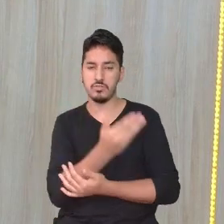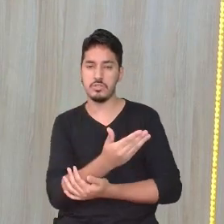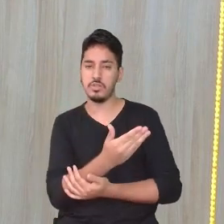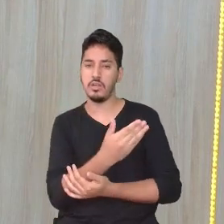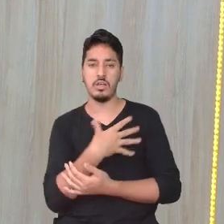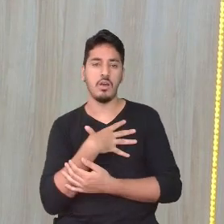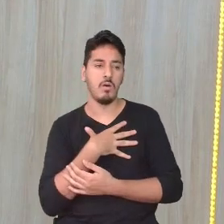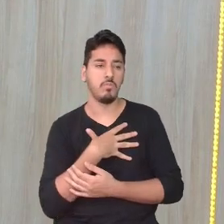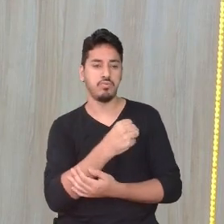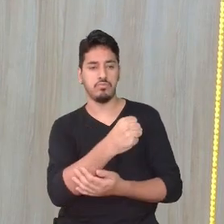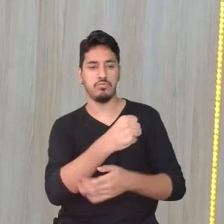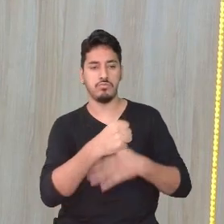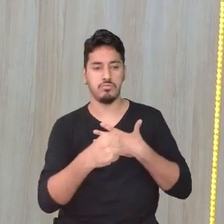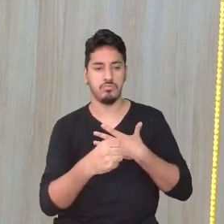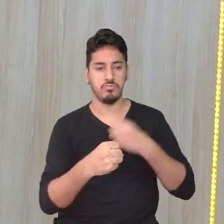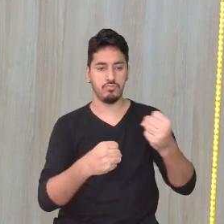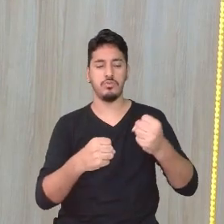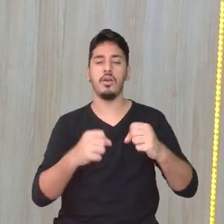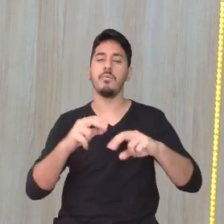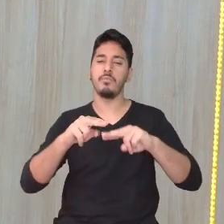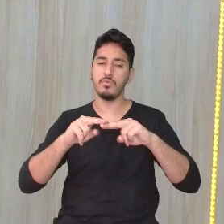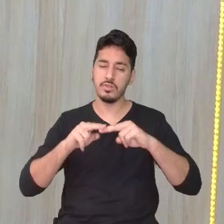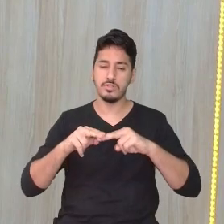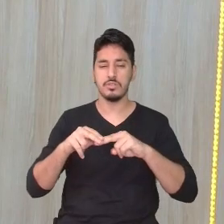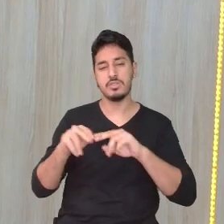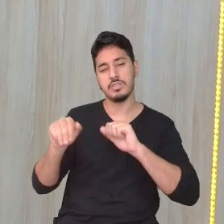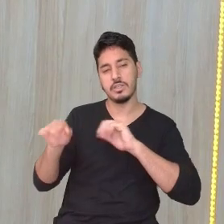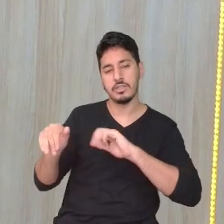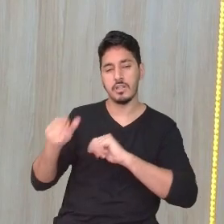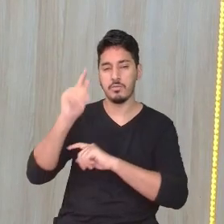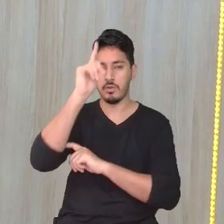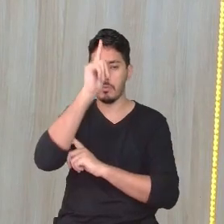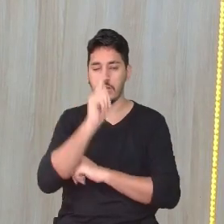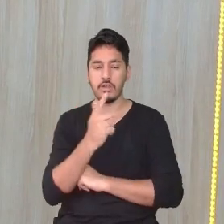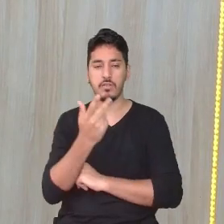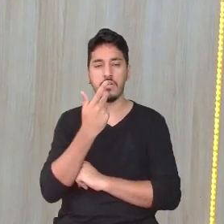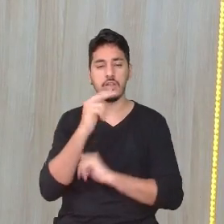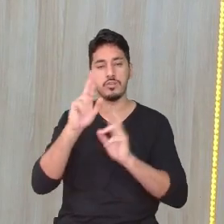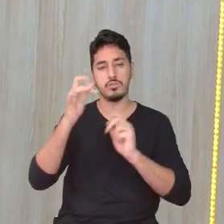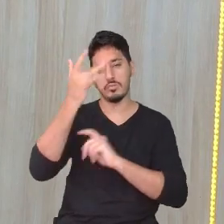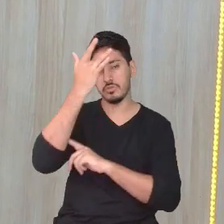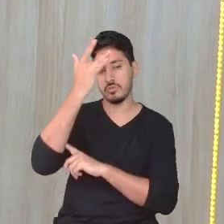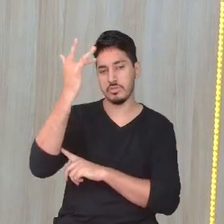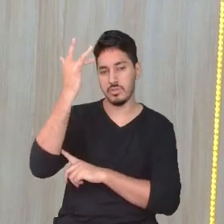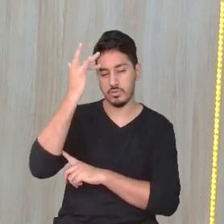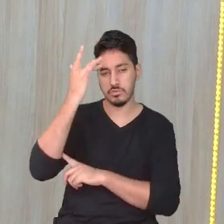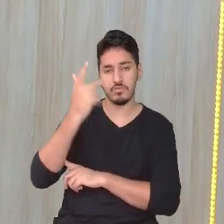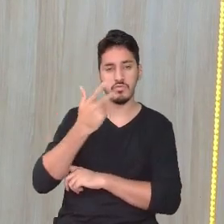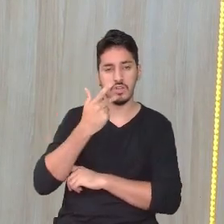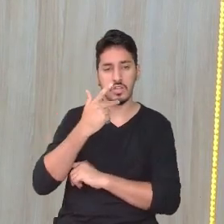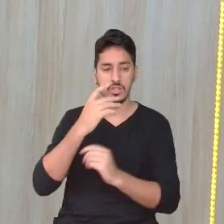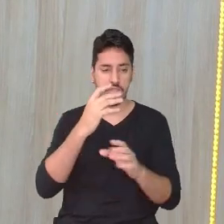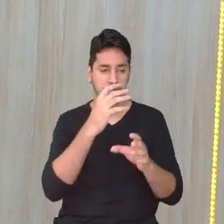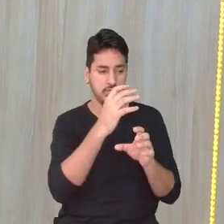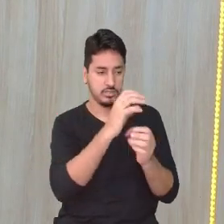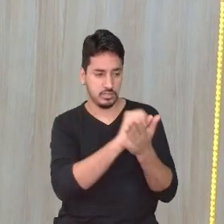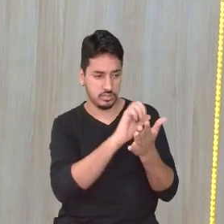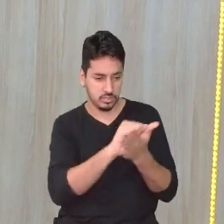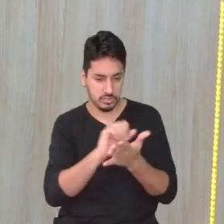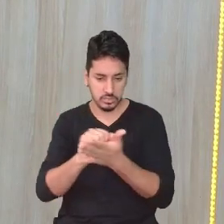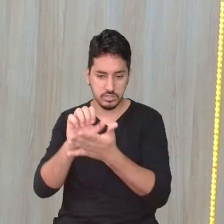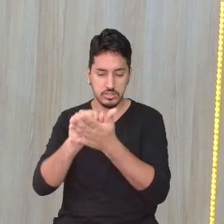tirando a sua vida? Por isso que campanhas como o Setembro Amarelo, que vai falar da saúde mental, diz que esses dados